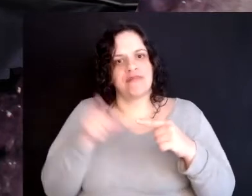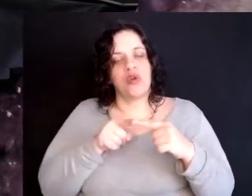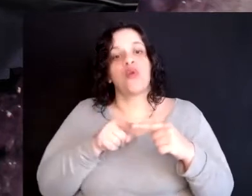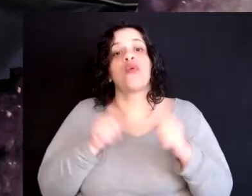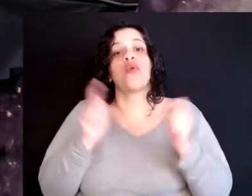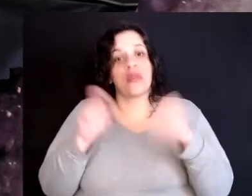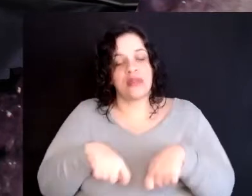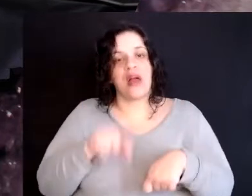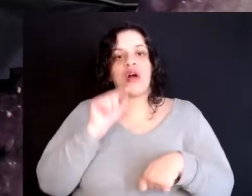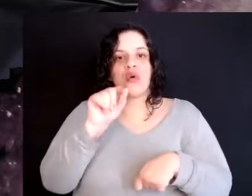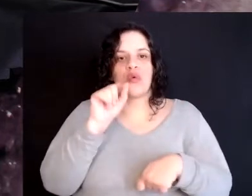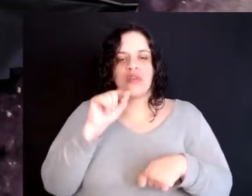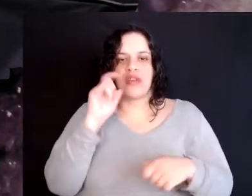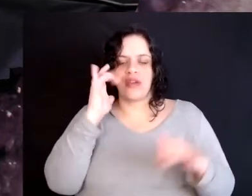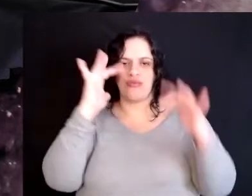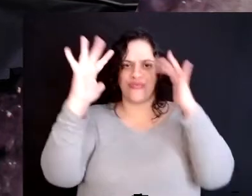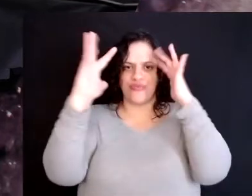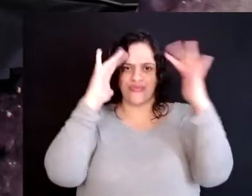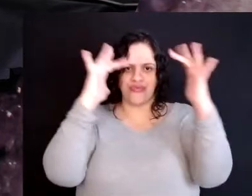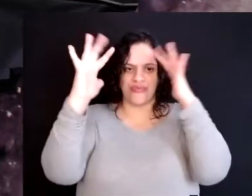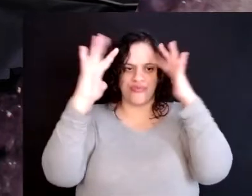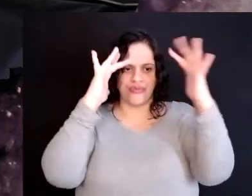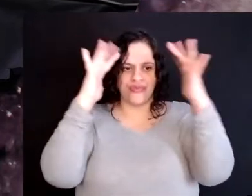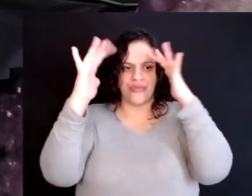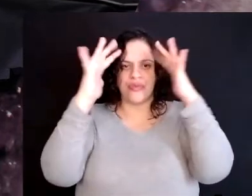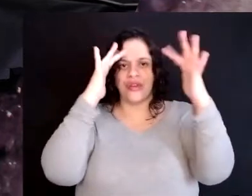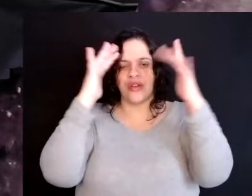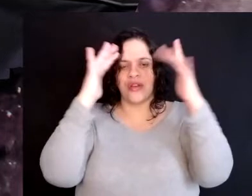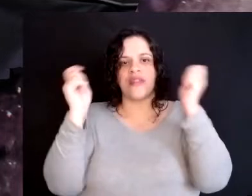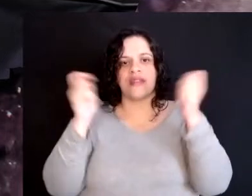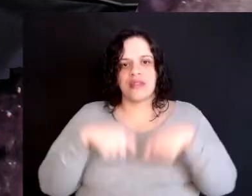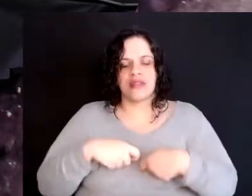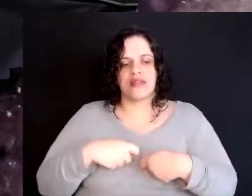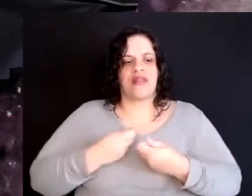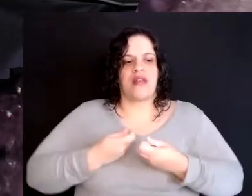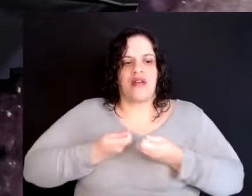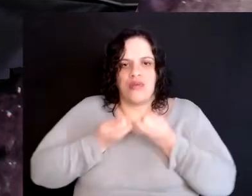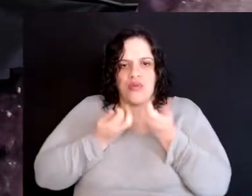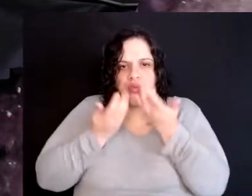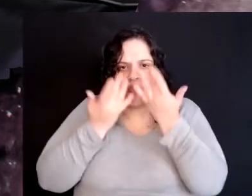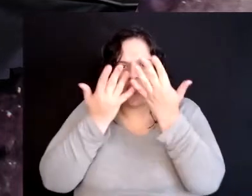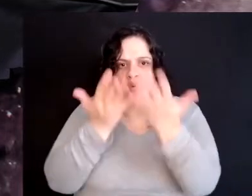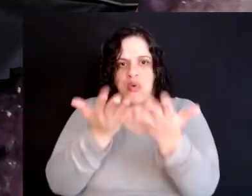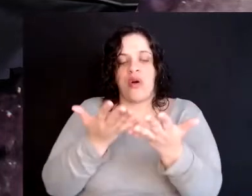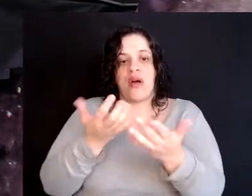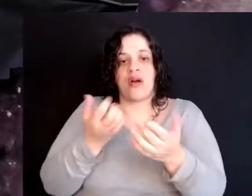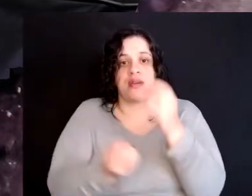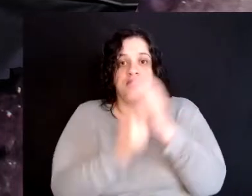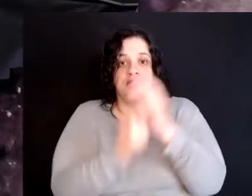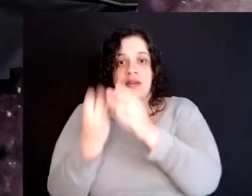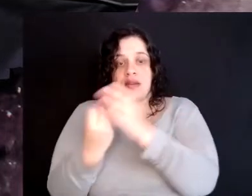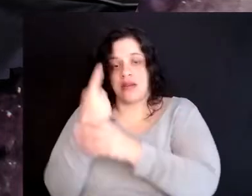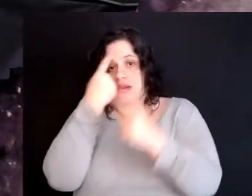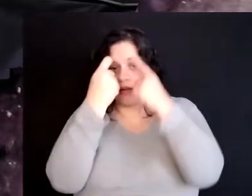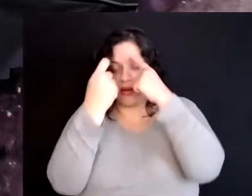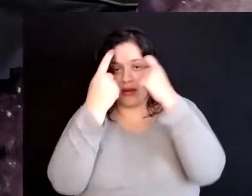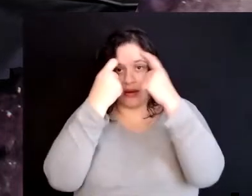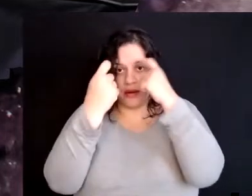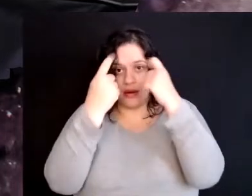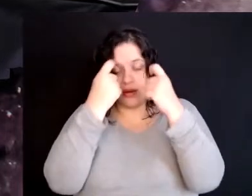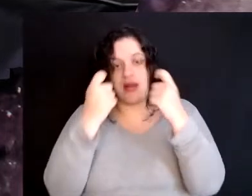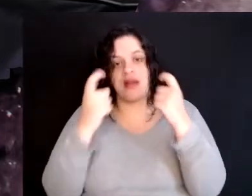da imaginação possa fluir e que a criação se dê com seu